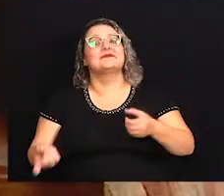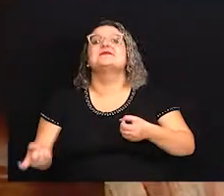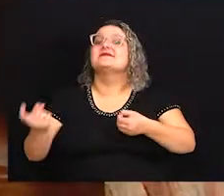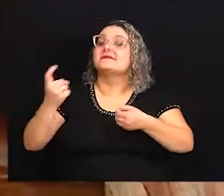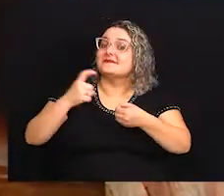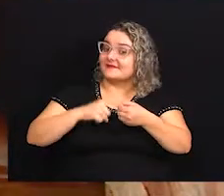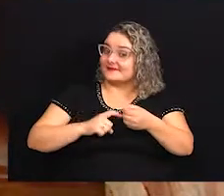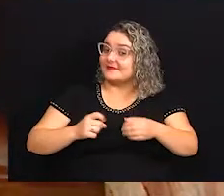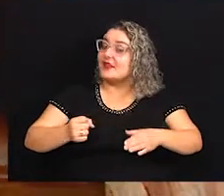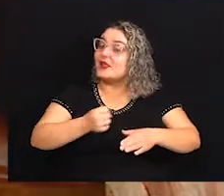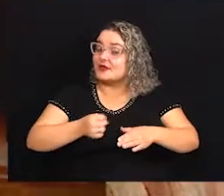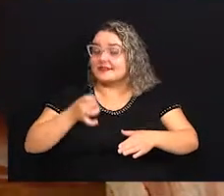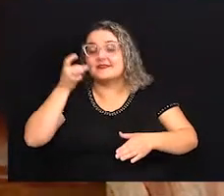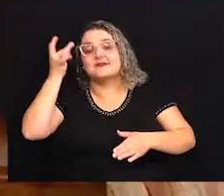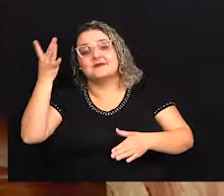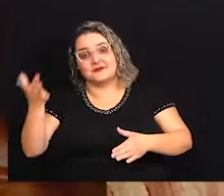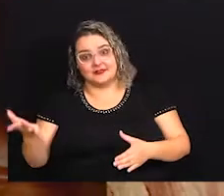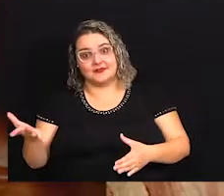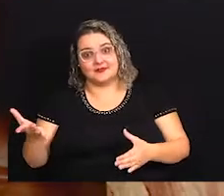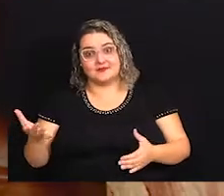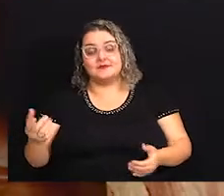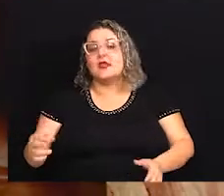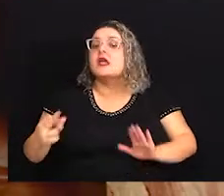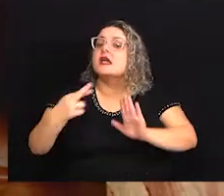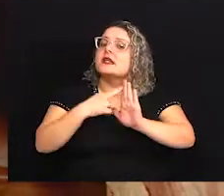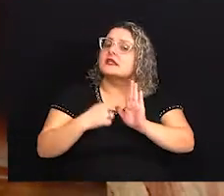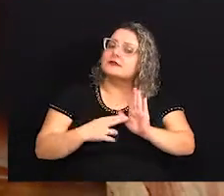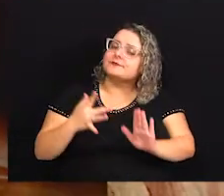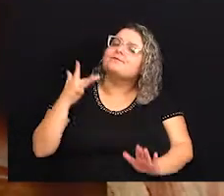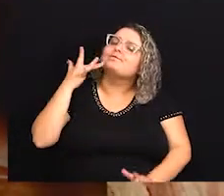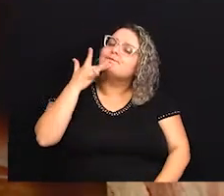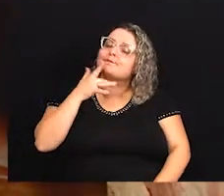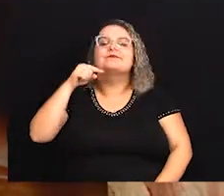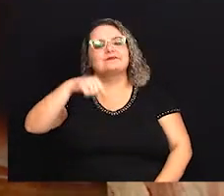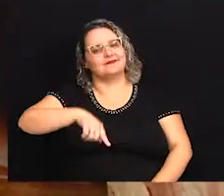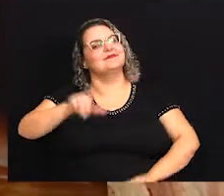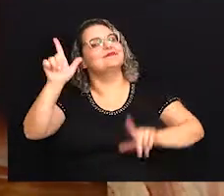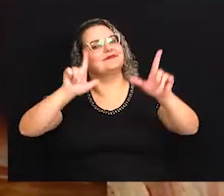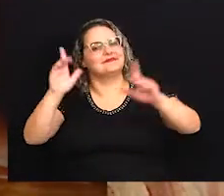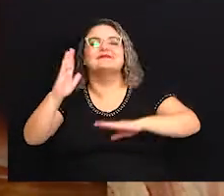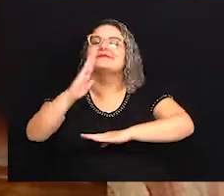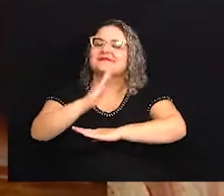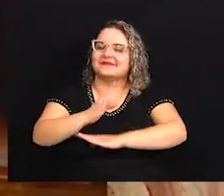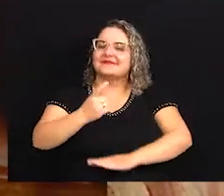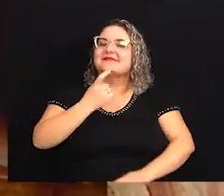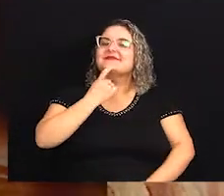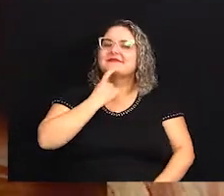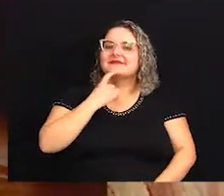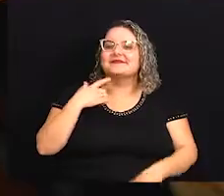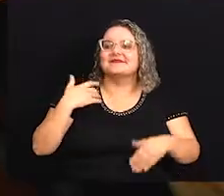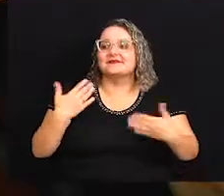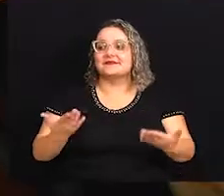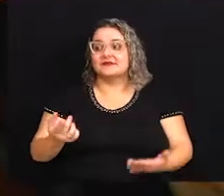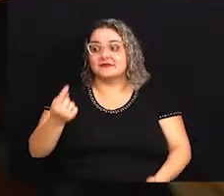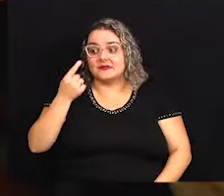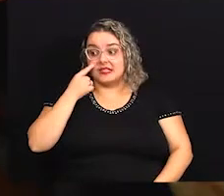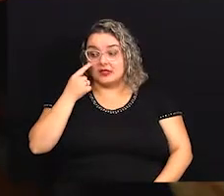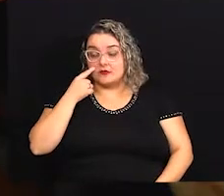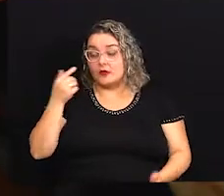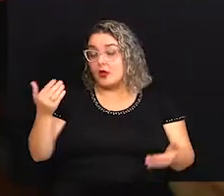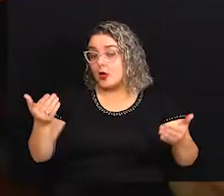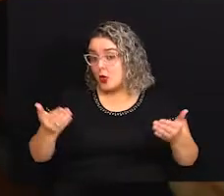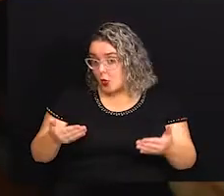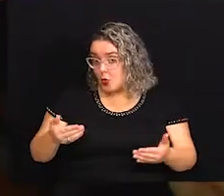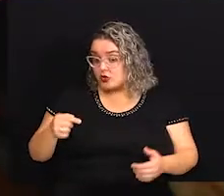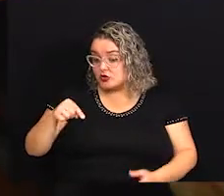estamos de volta com mais um Cozinha Fácil e receita gostosa é aqui na telinha da TV Câmara Campinas. Olha só,